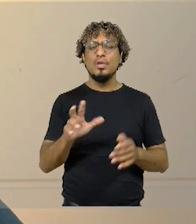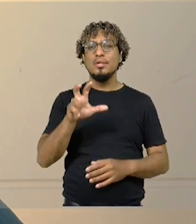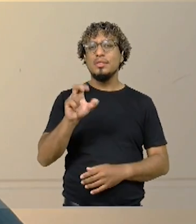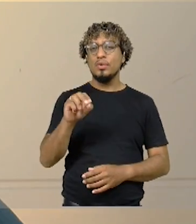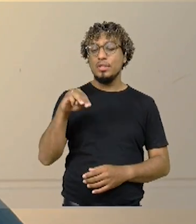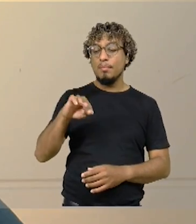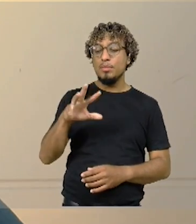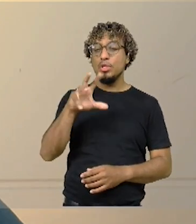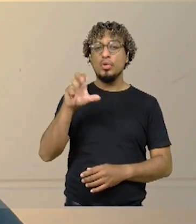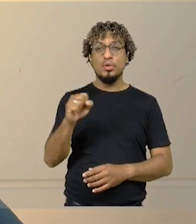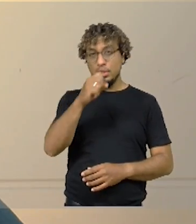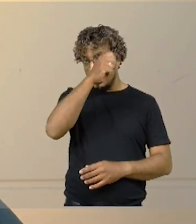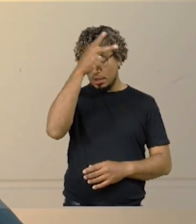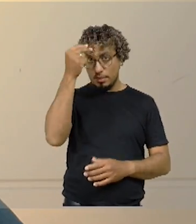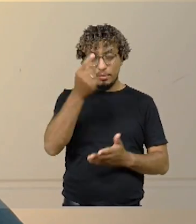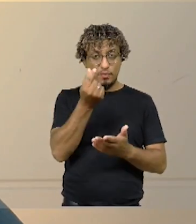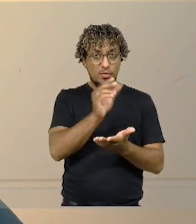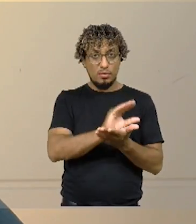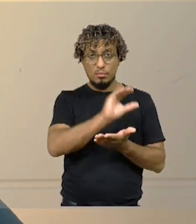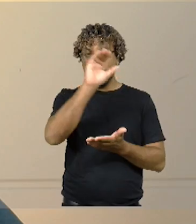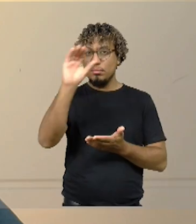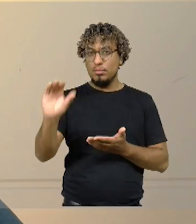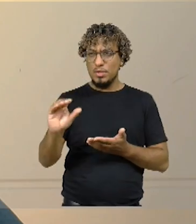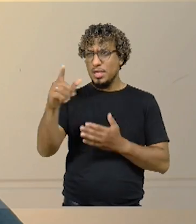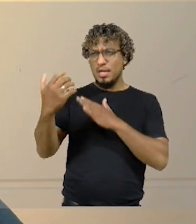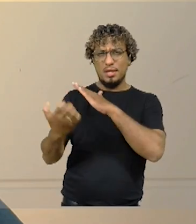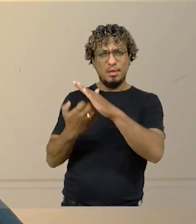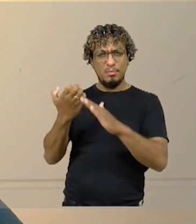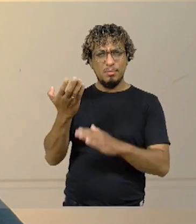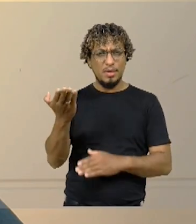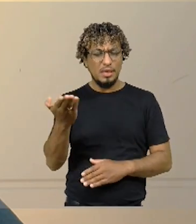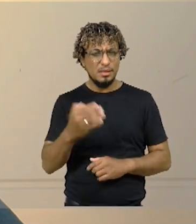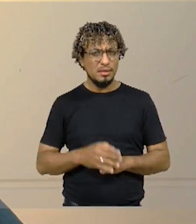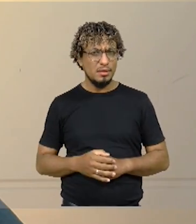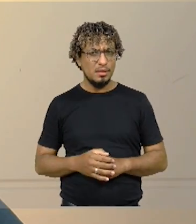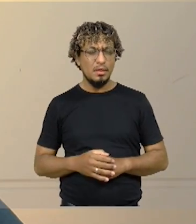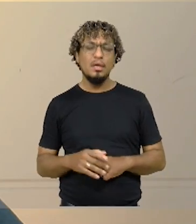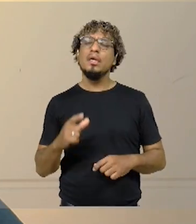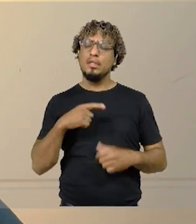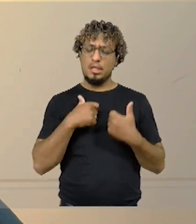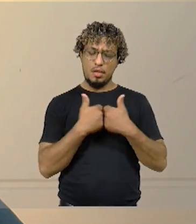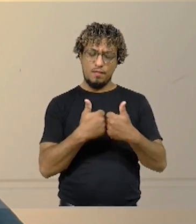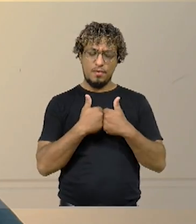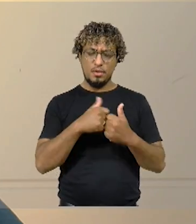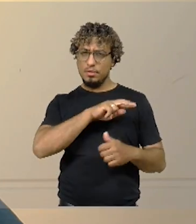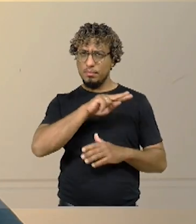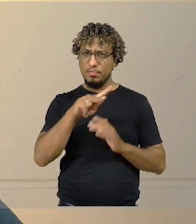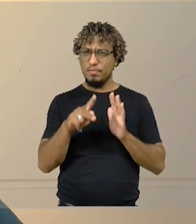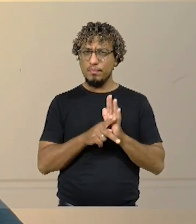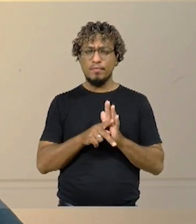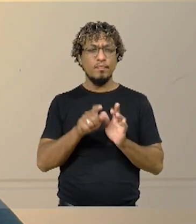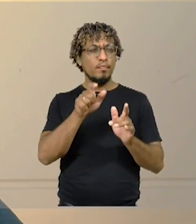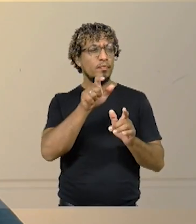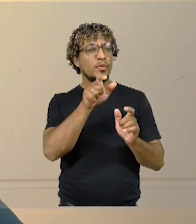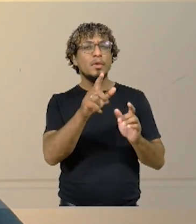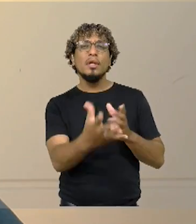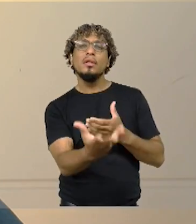que priorizar o ciclista, você tem que priorizar o transporte público e, por último, o veículo